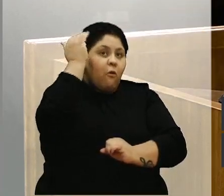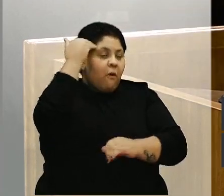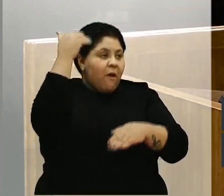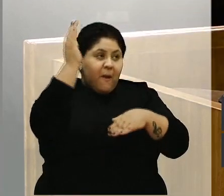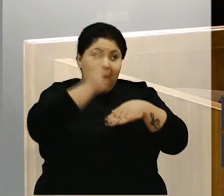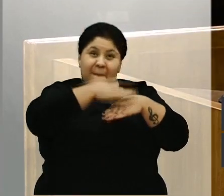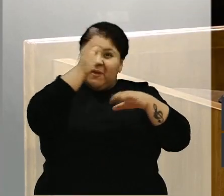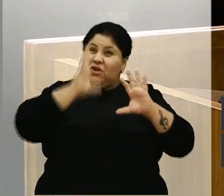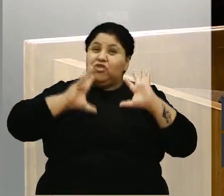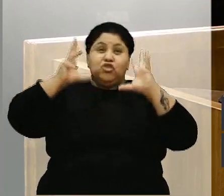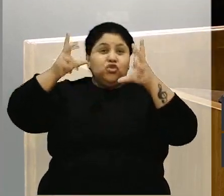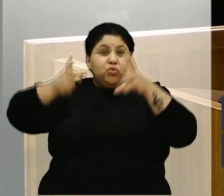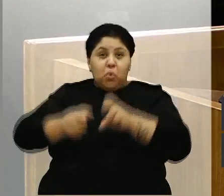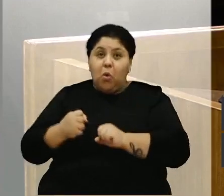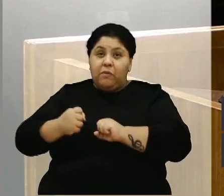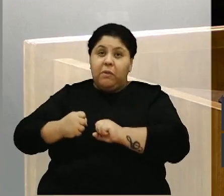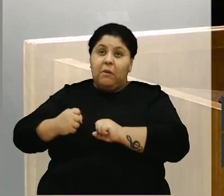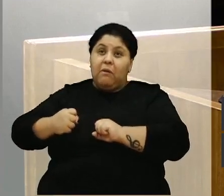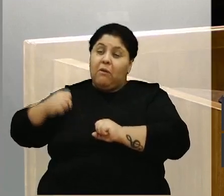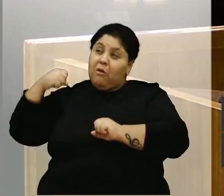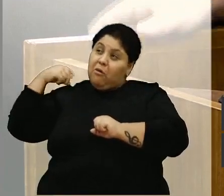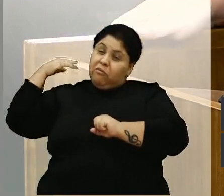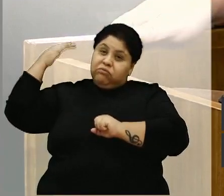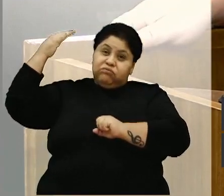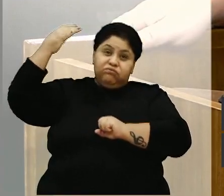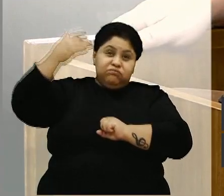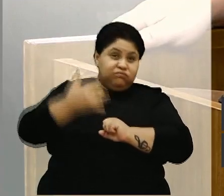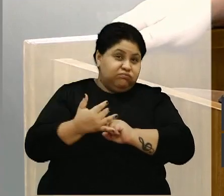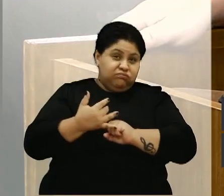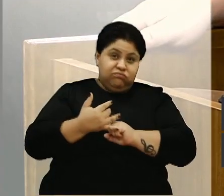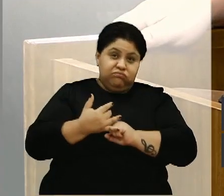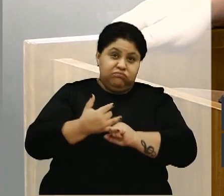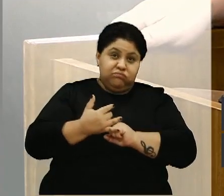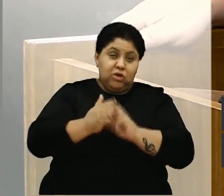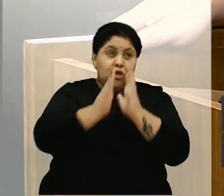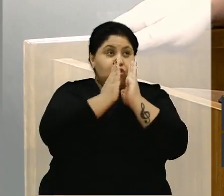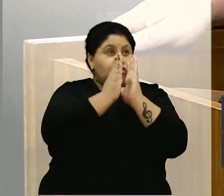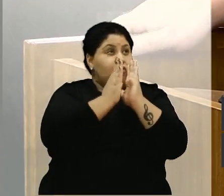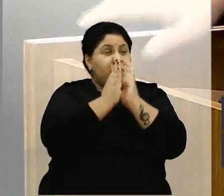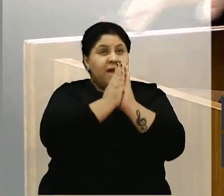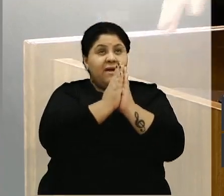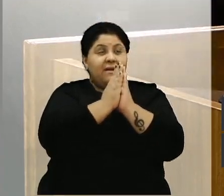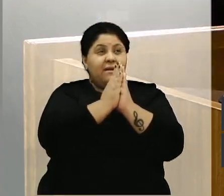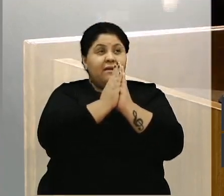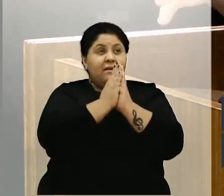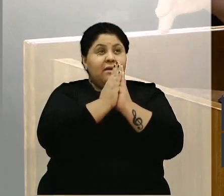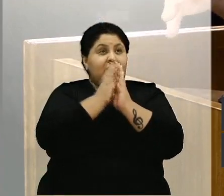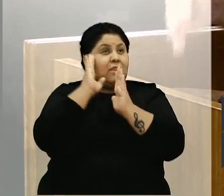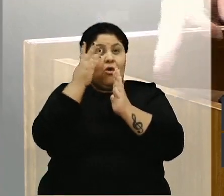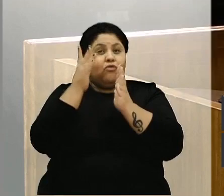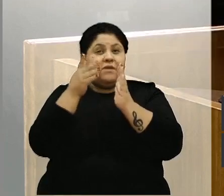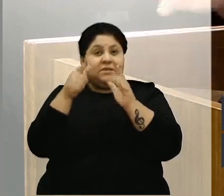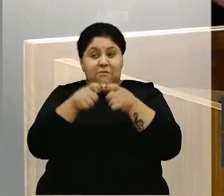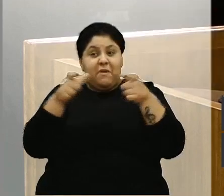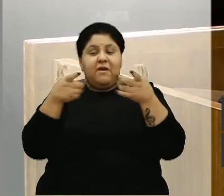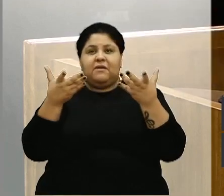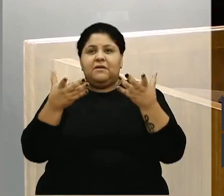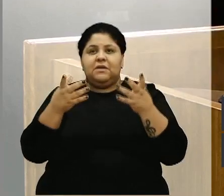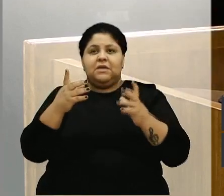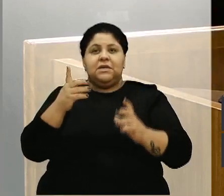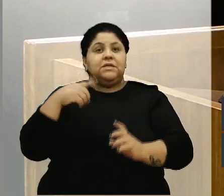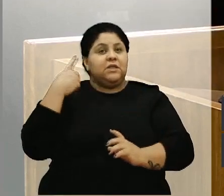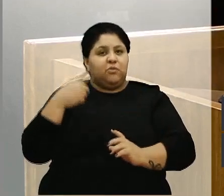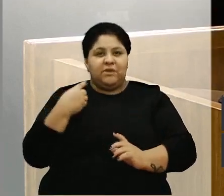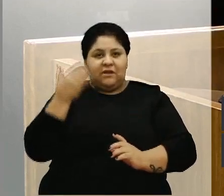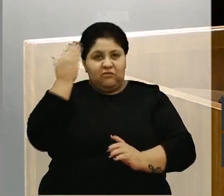toda a história, que não aconteça uma maior do que essa. Pelo amor de Deus. Porque se a deputada não sabe, eu vou dar